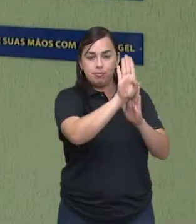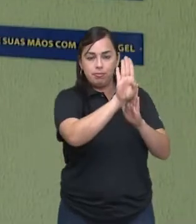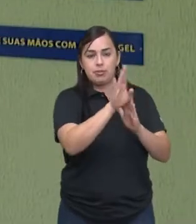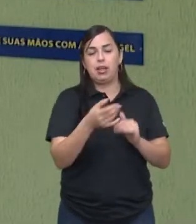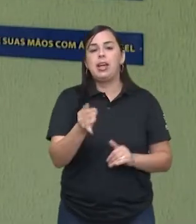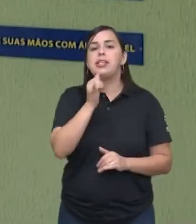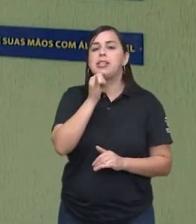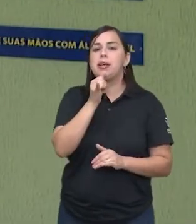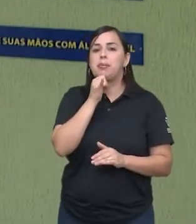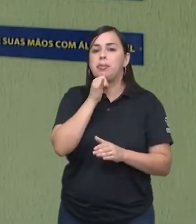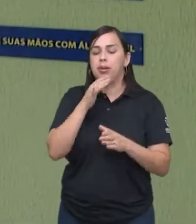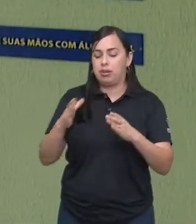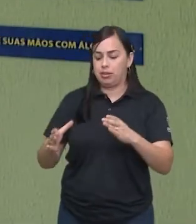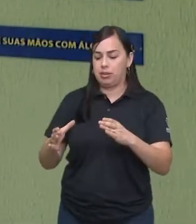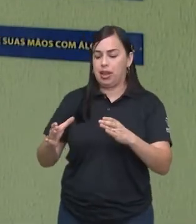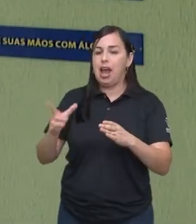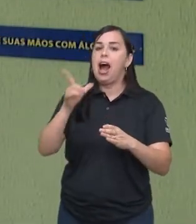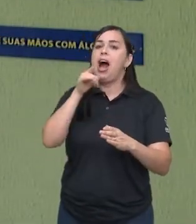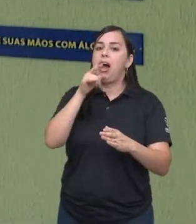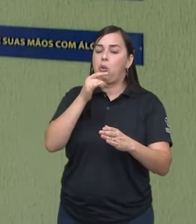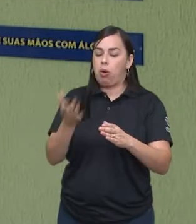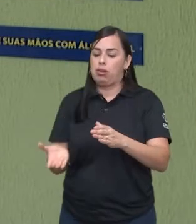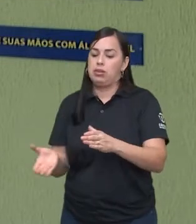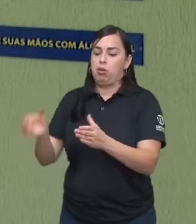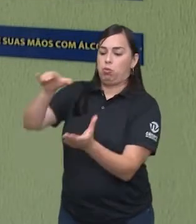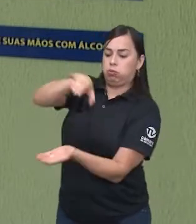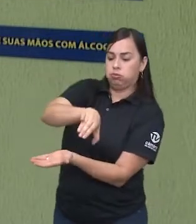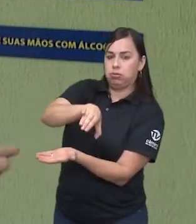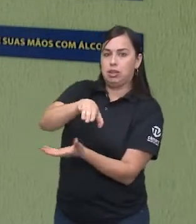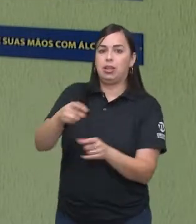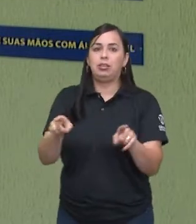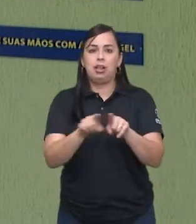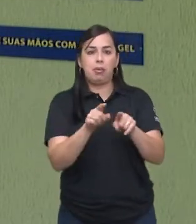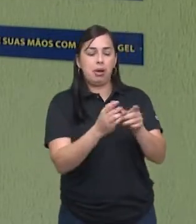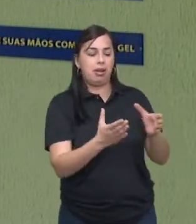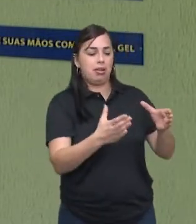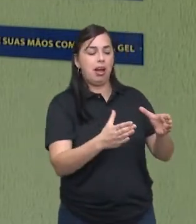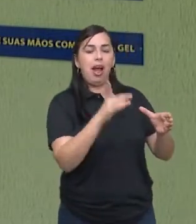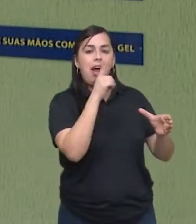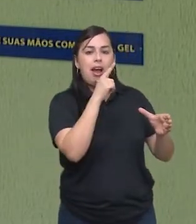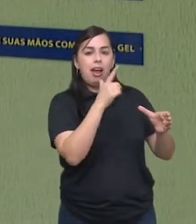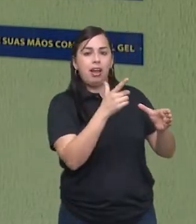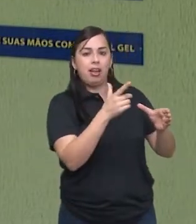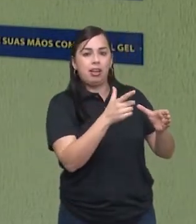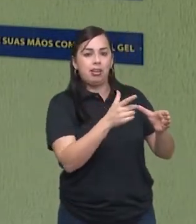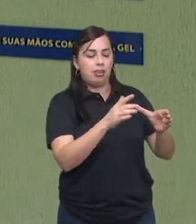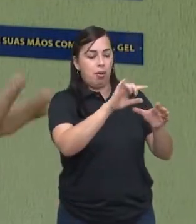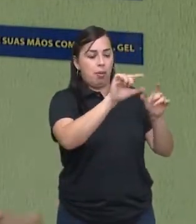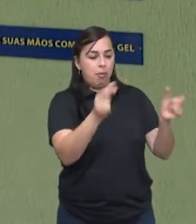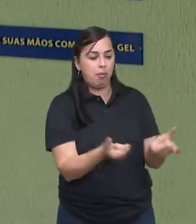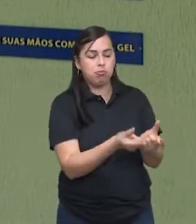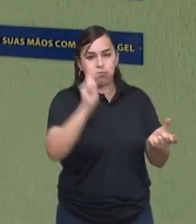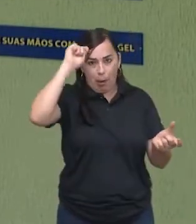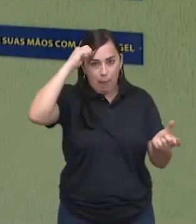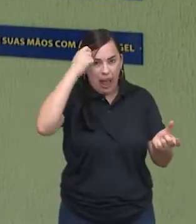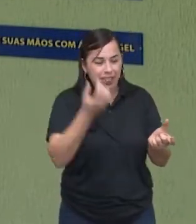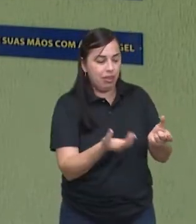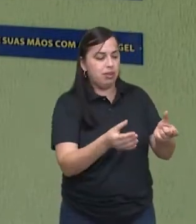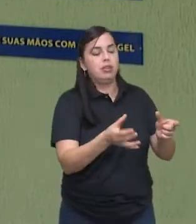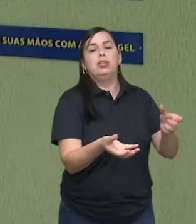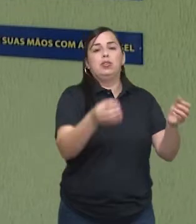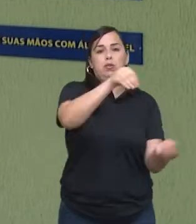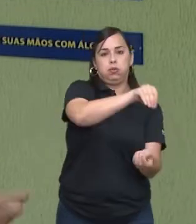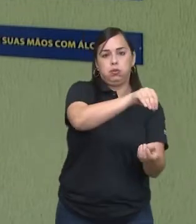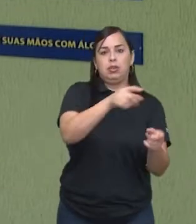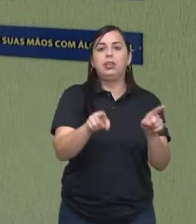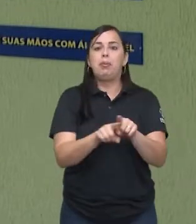Retirada de água, virar a garrafa para baixo, tapar a caixa d'água, tudo isso vai colaborar para que não tenha o criadouro, não